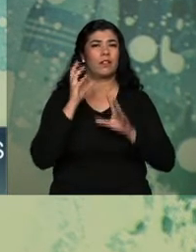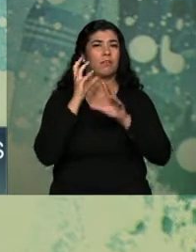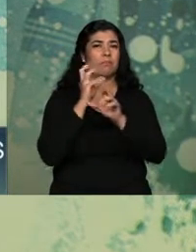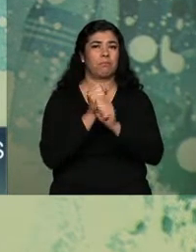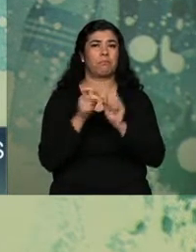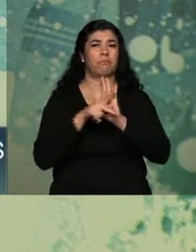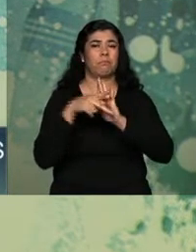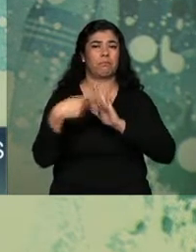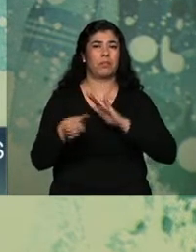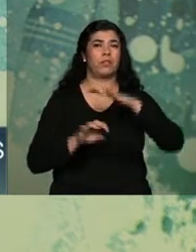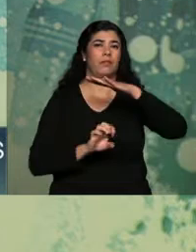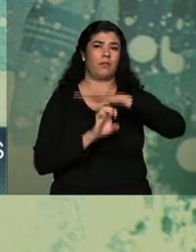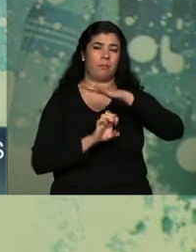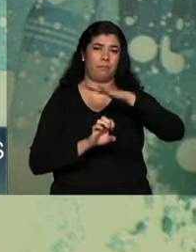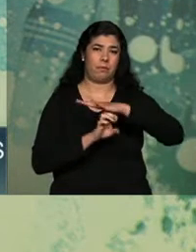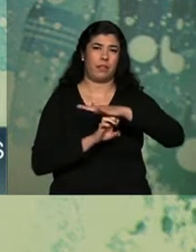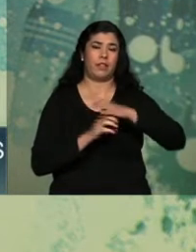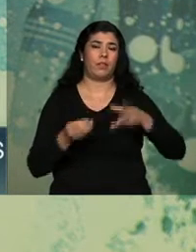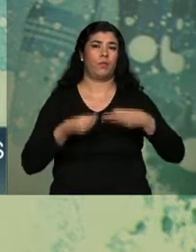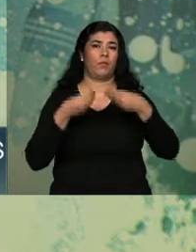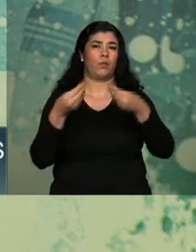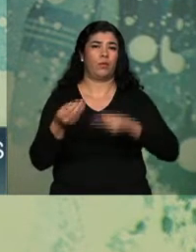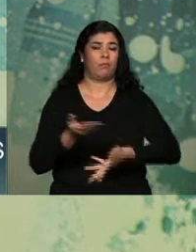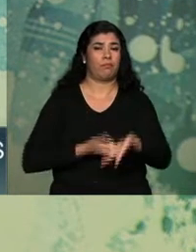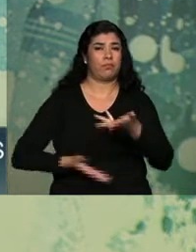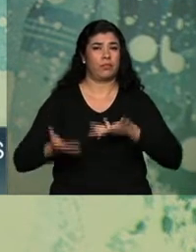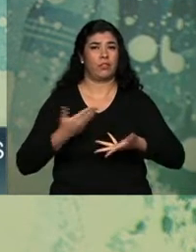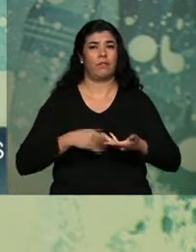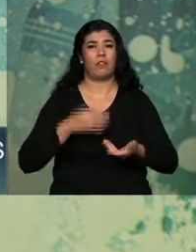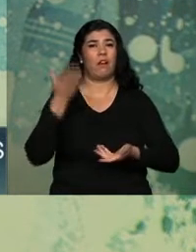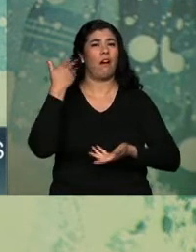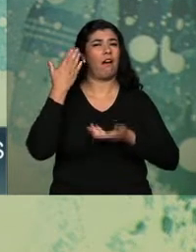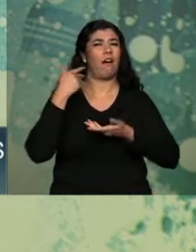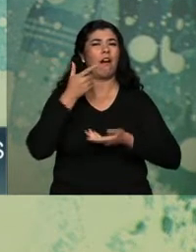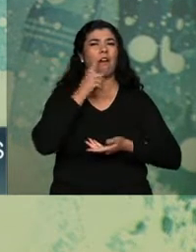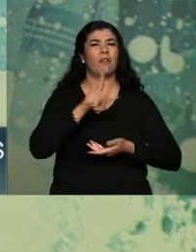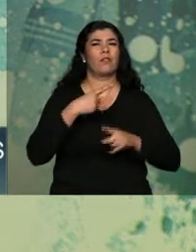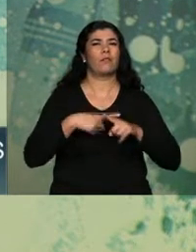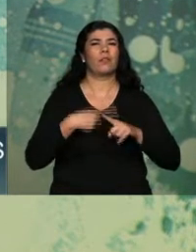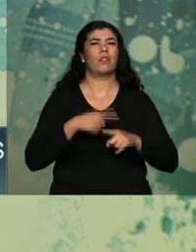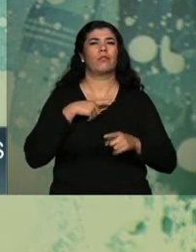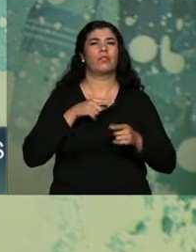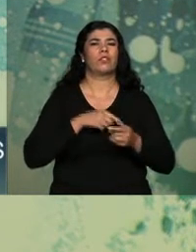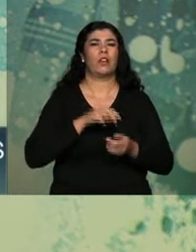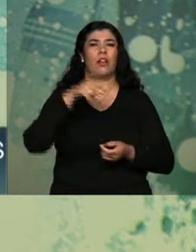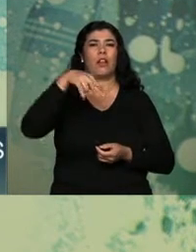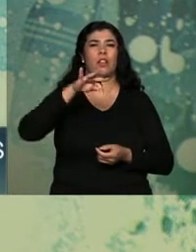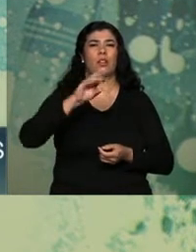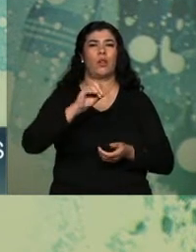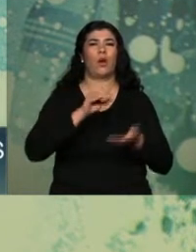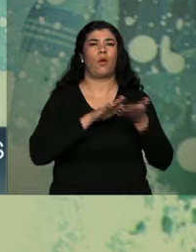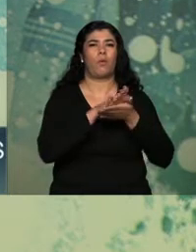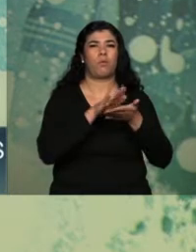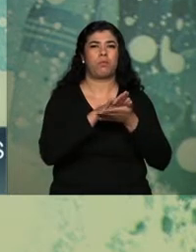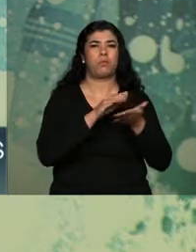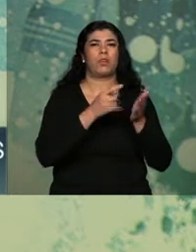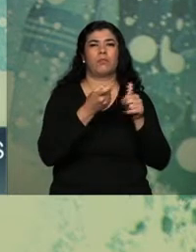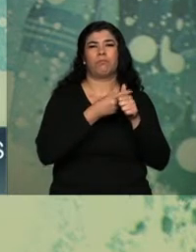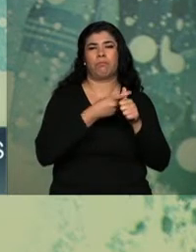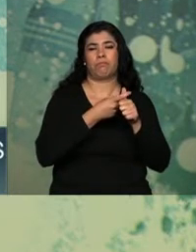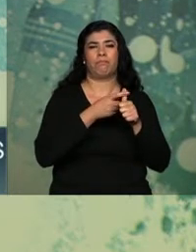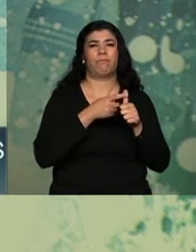São empresas e eu preciso prestar serviço e muitos trabalhos eu não conseguia fazer porque eu não tinha nota. Não era reconhecida no